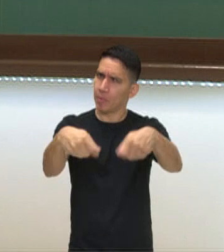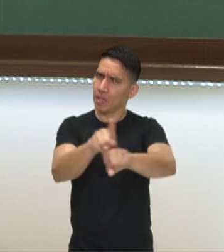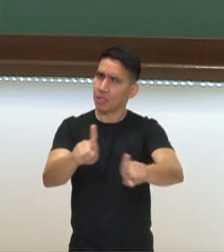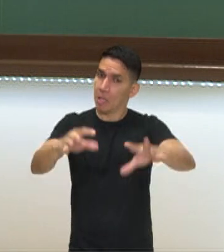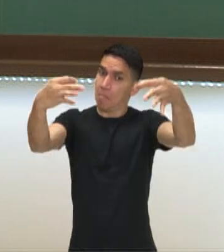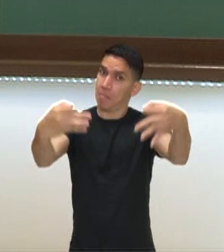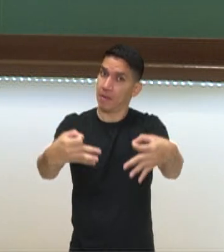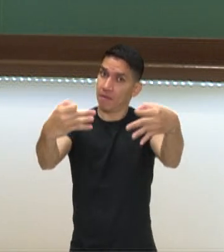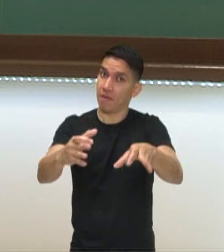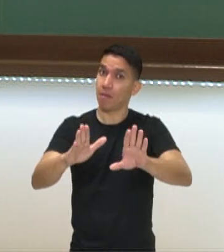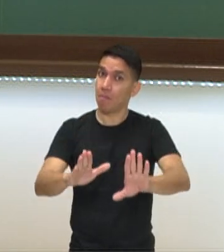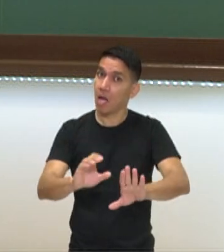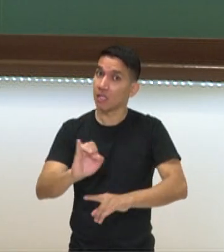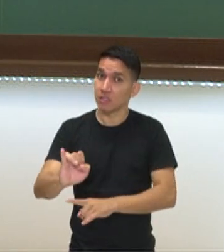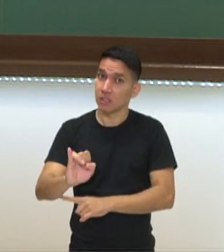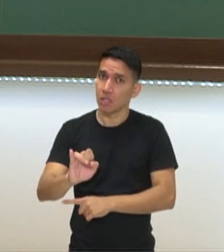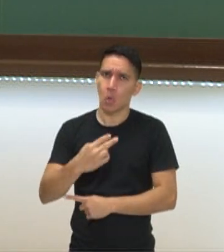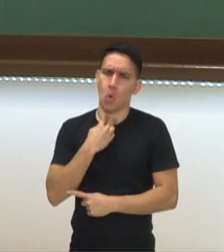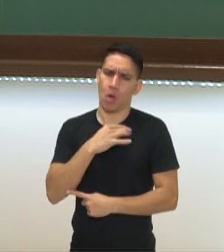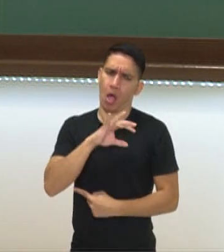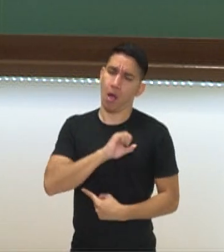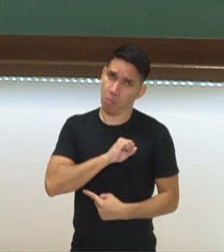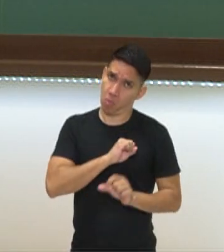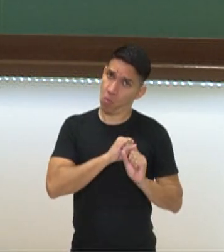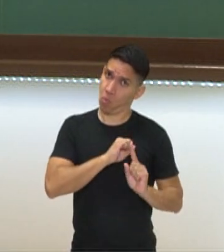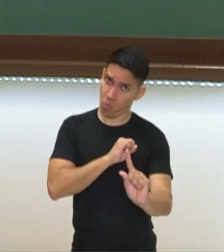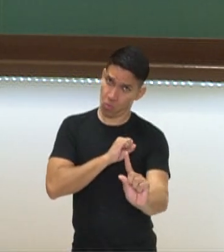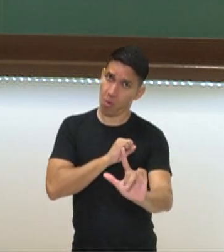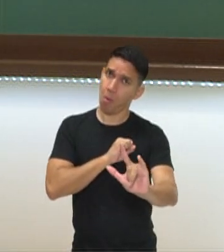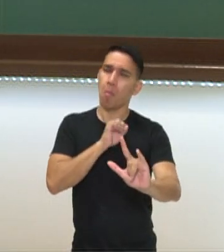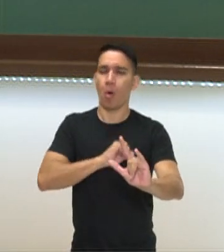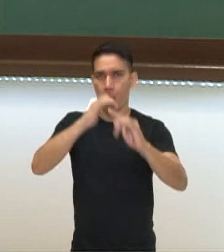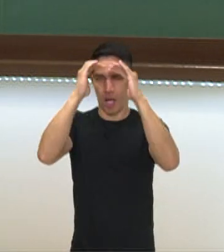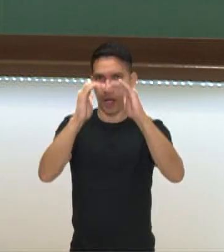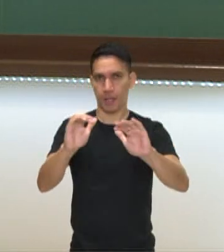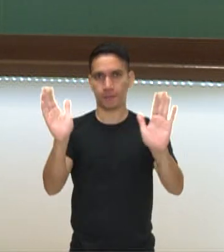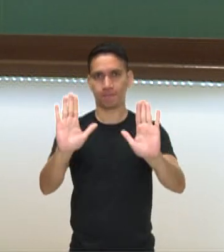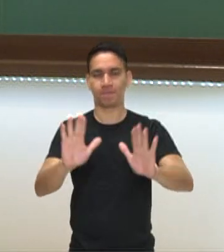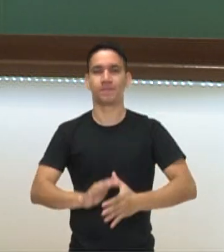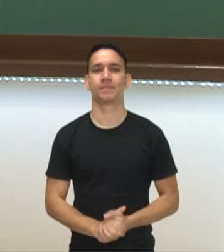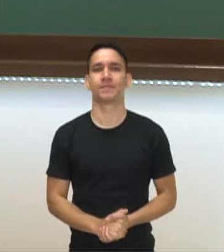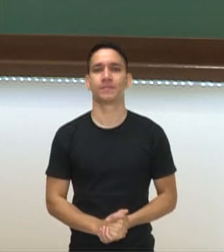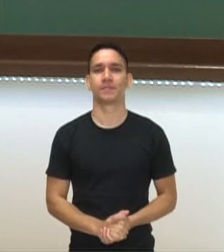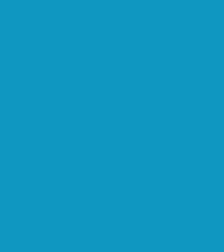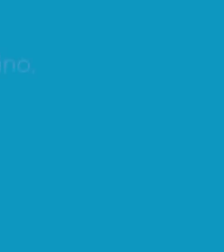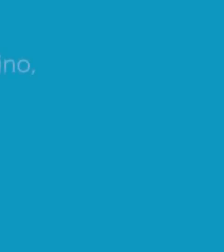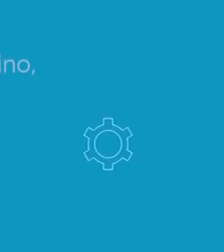perfeito, mas se não puder ser amor, seja pelo menos respeito. Até a próxima aula.